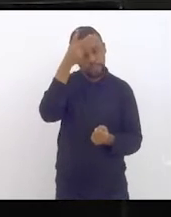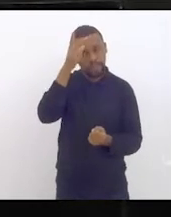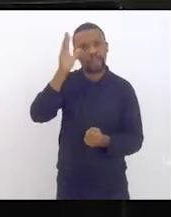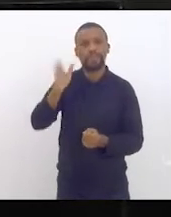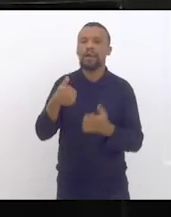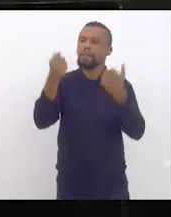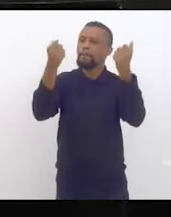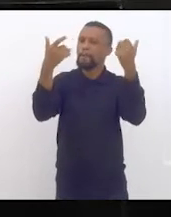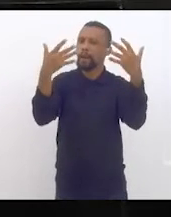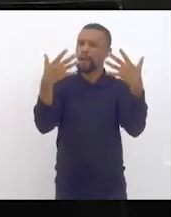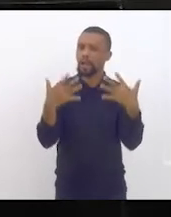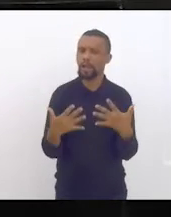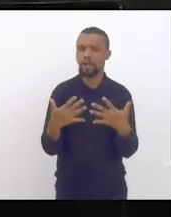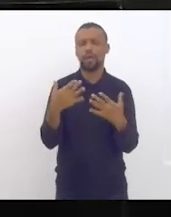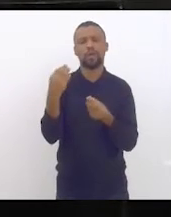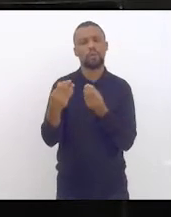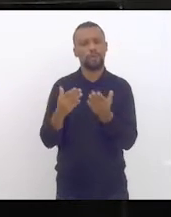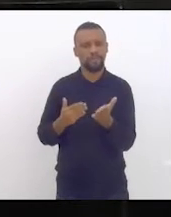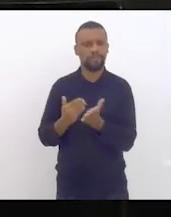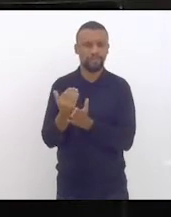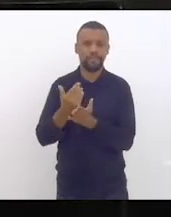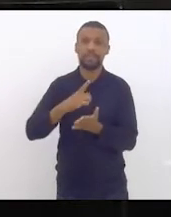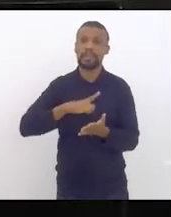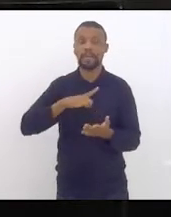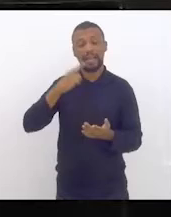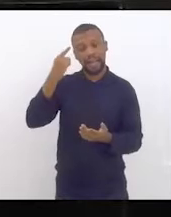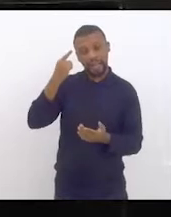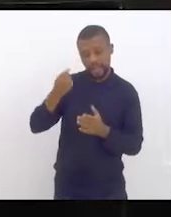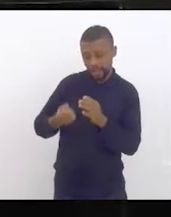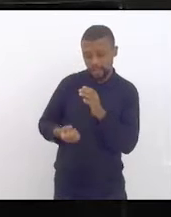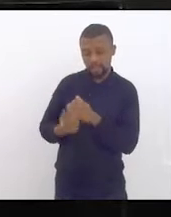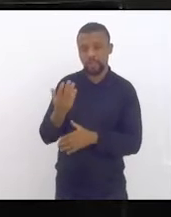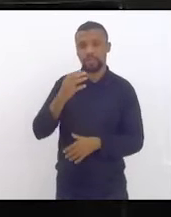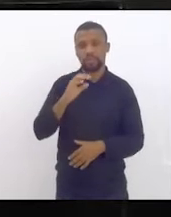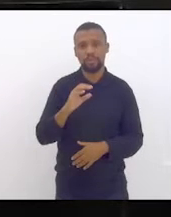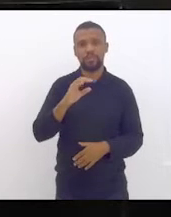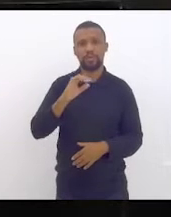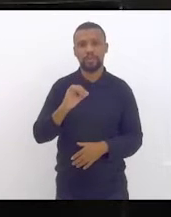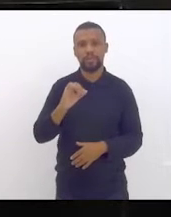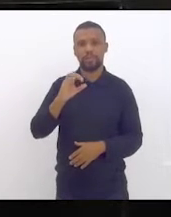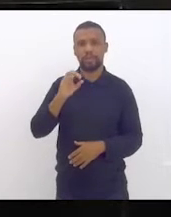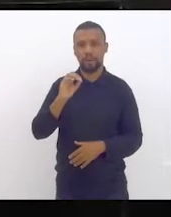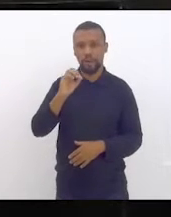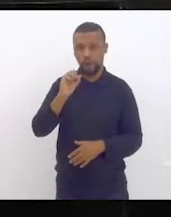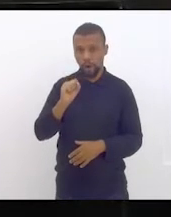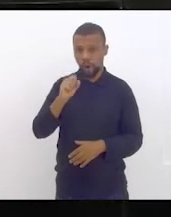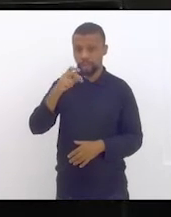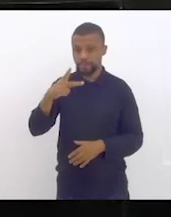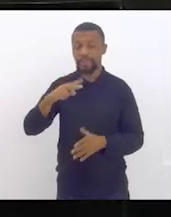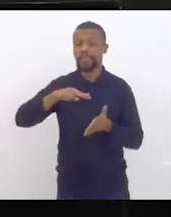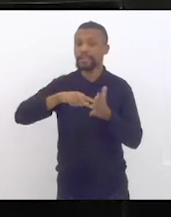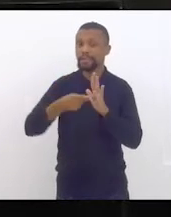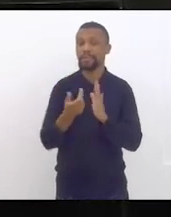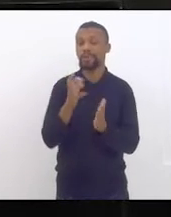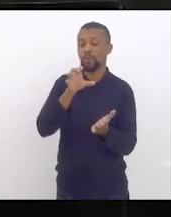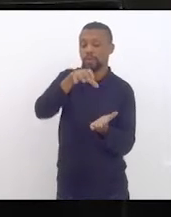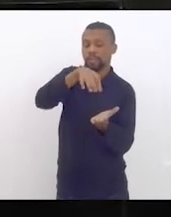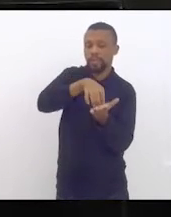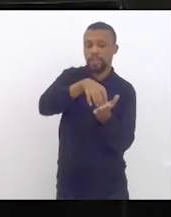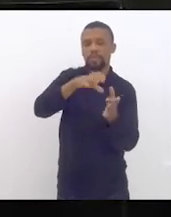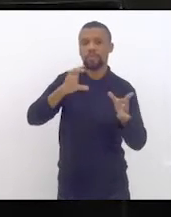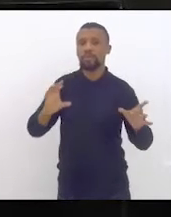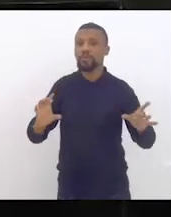implantados Como eu disse está a criação do ciosp que é o Centro Integrado